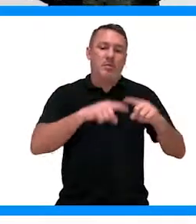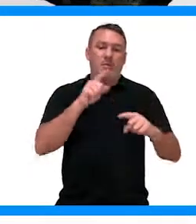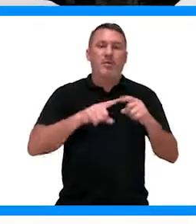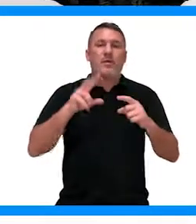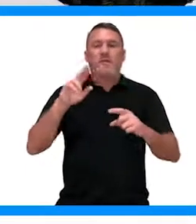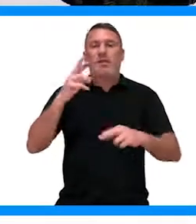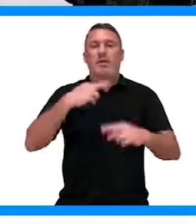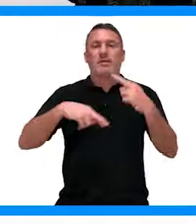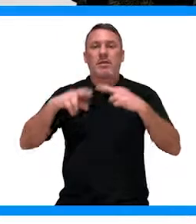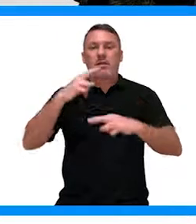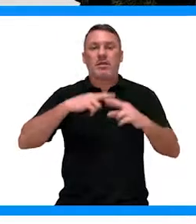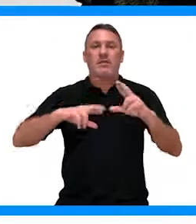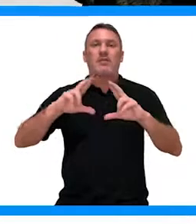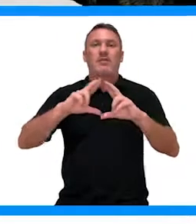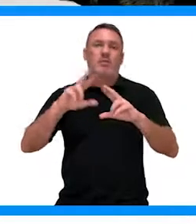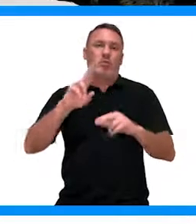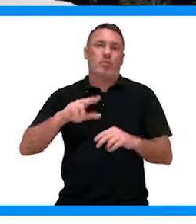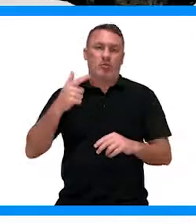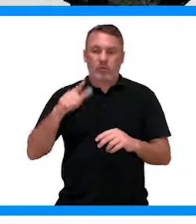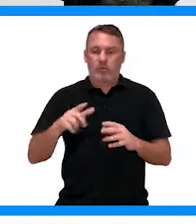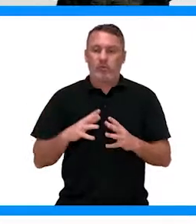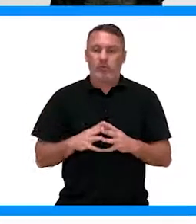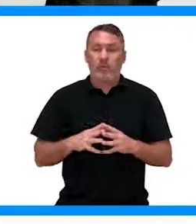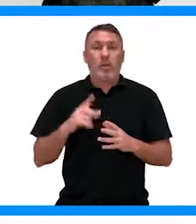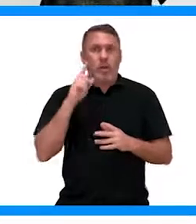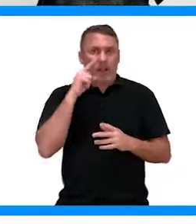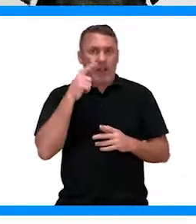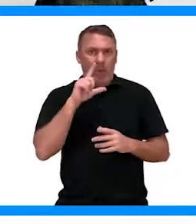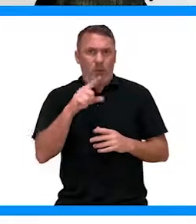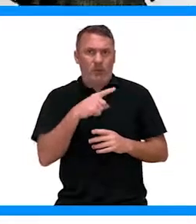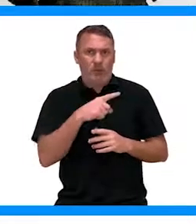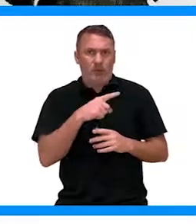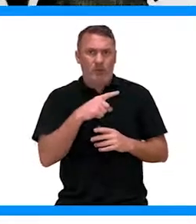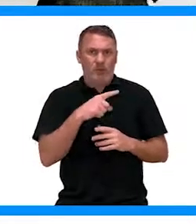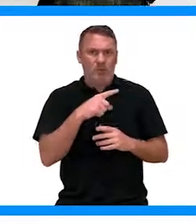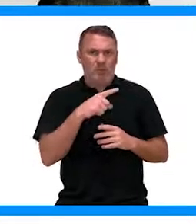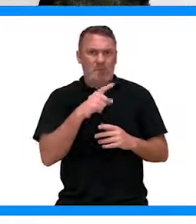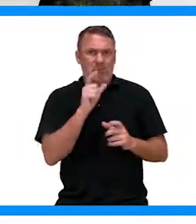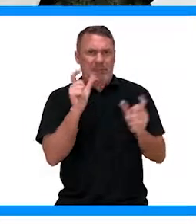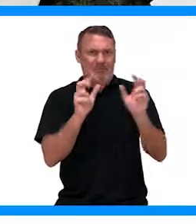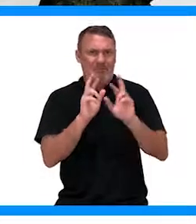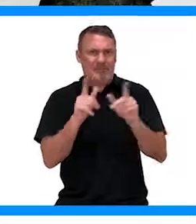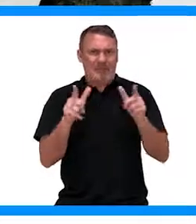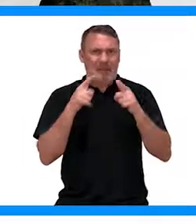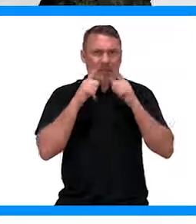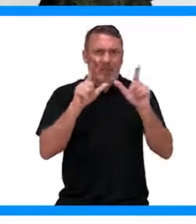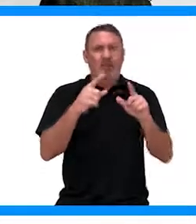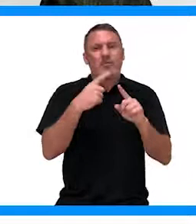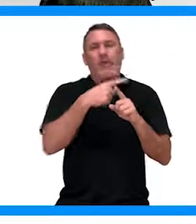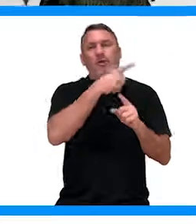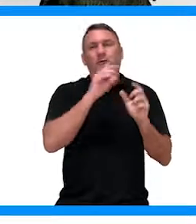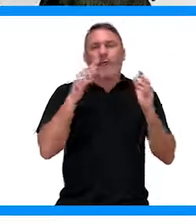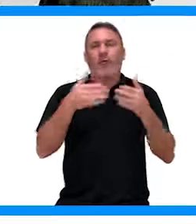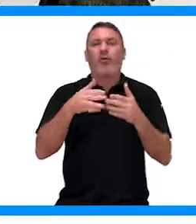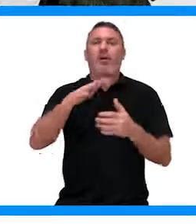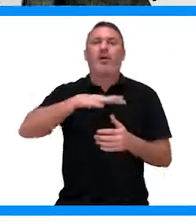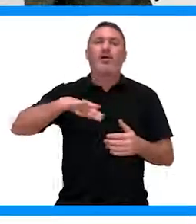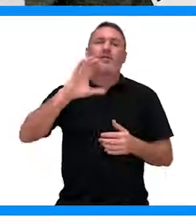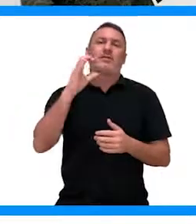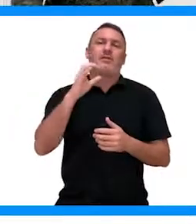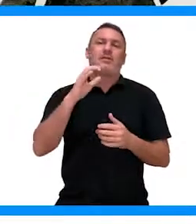do cubo será reciclado e reutilizado. Reparem que essa linguagem nem é muito comum a gente, porque é uma